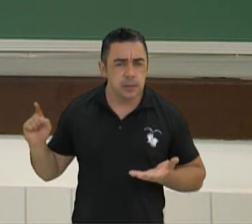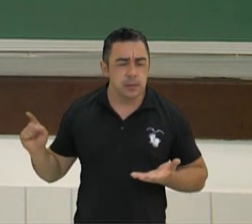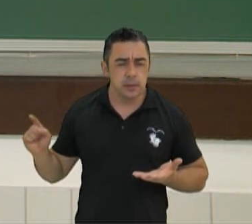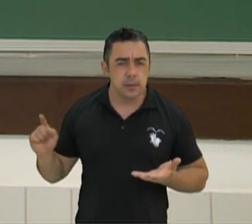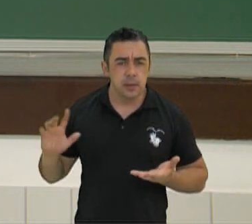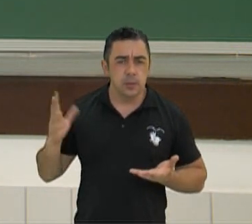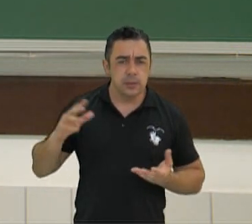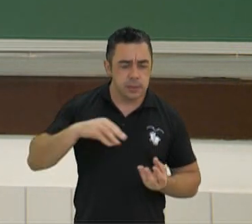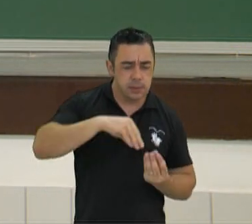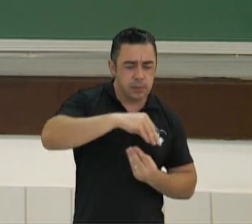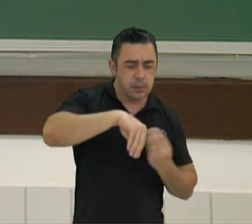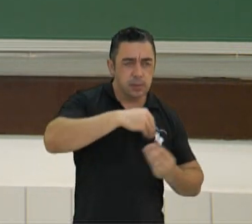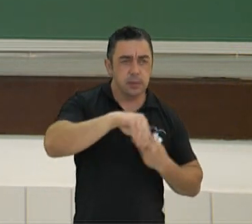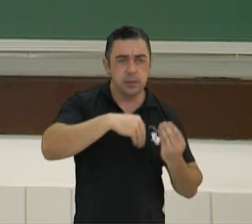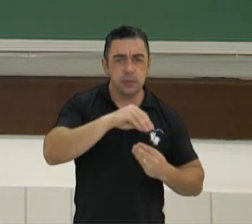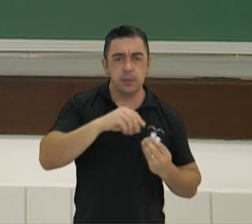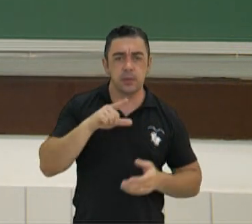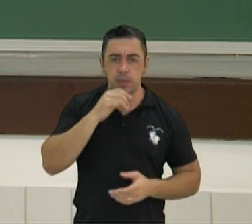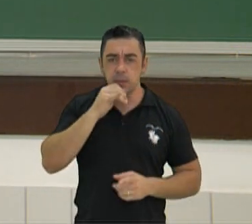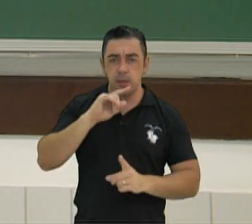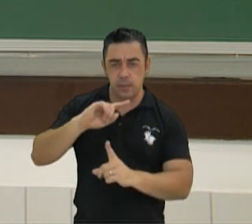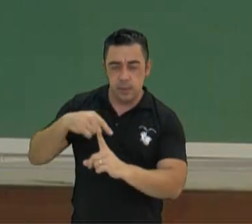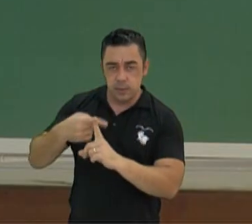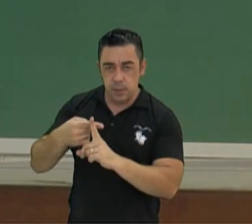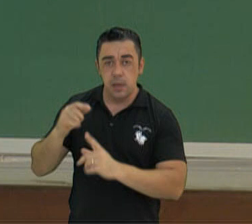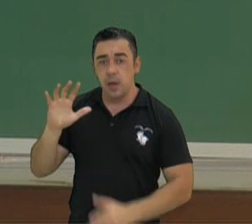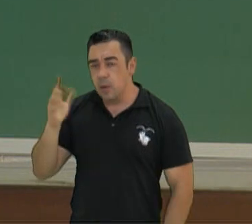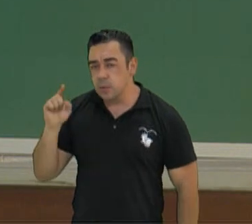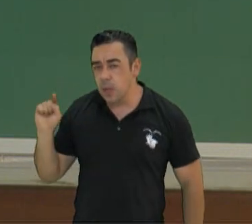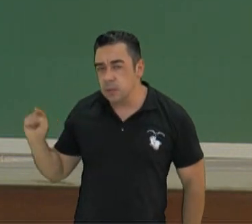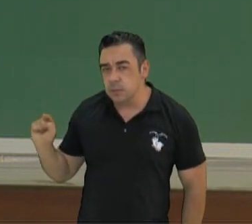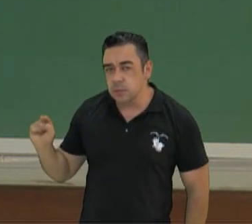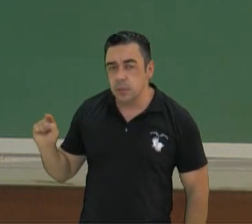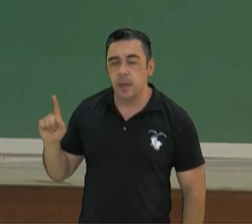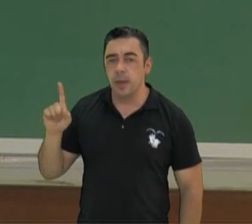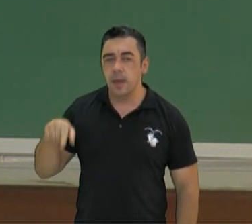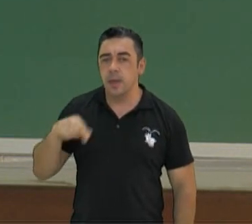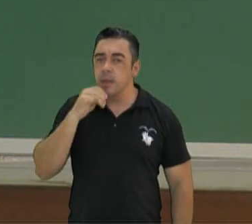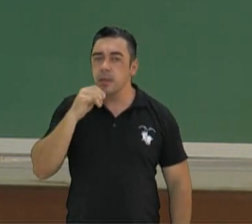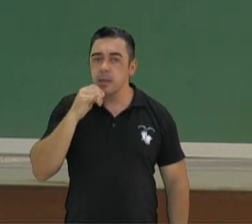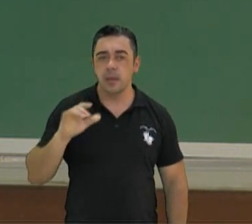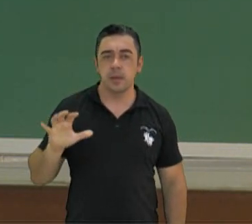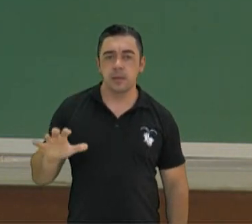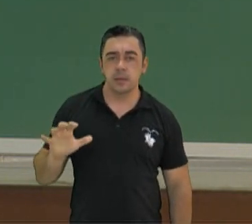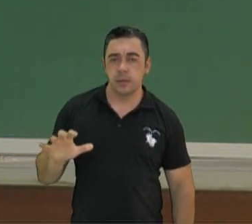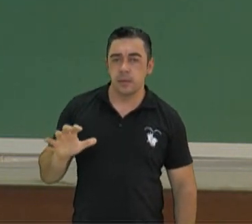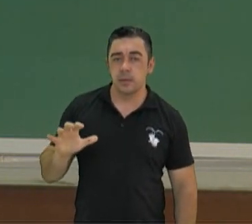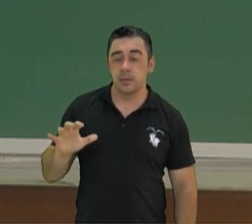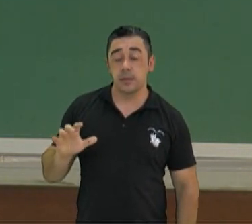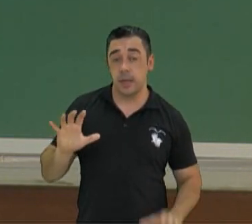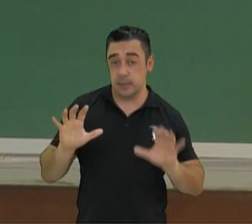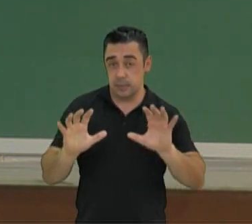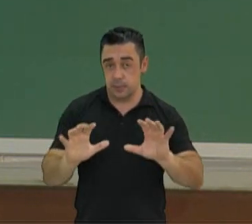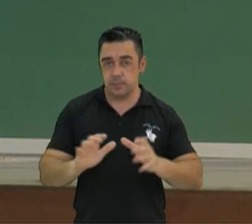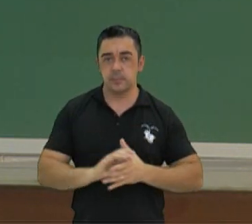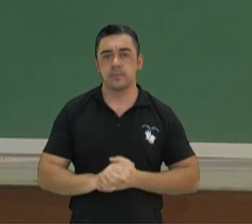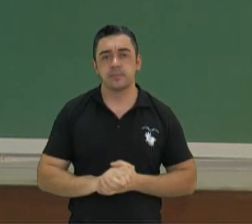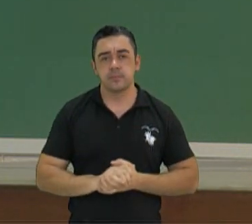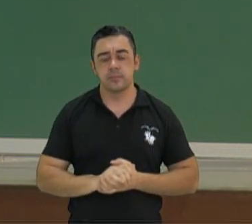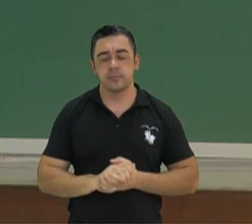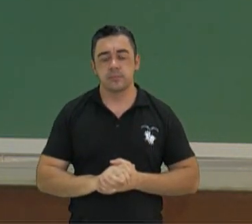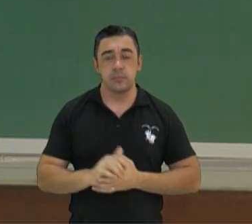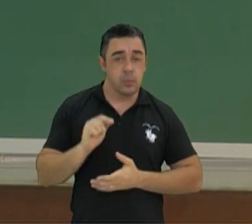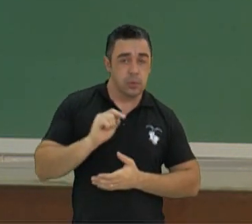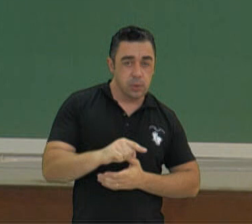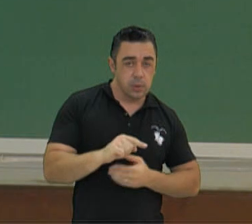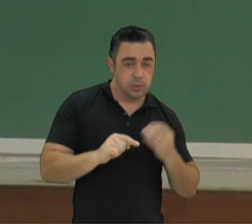uma reação de adição aconteça, ela é a seguinte: o